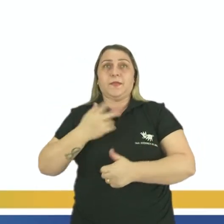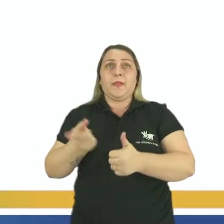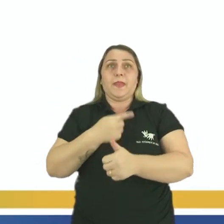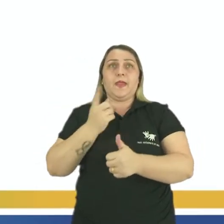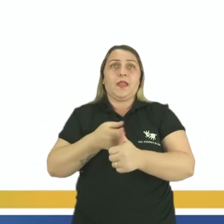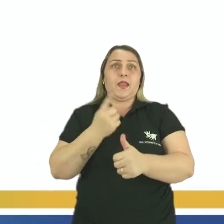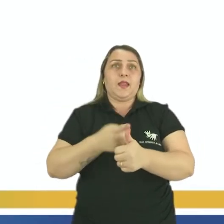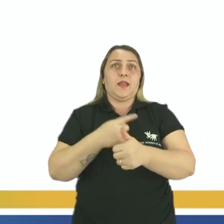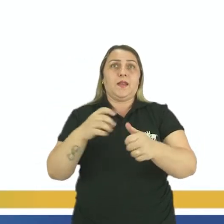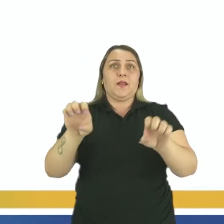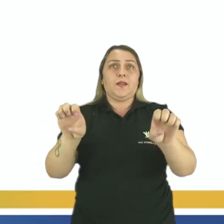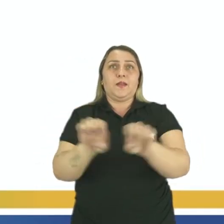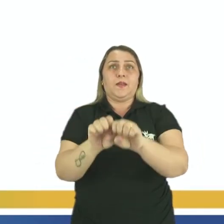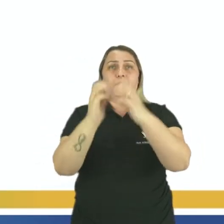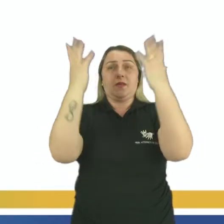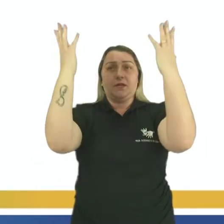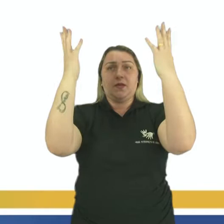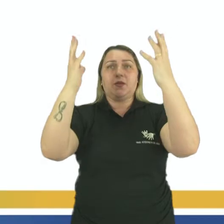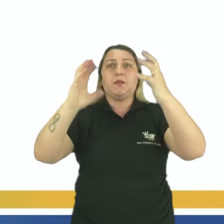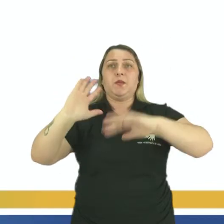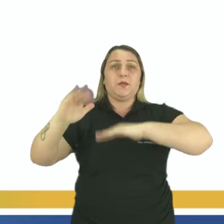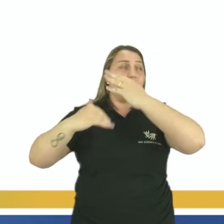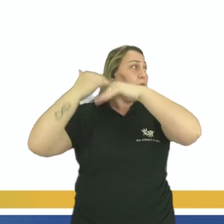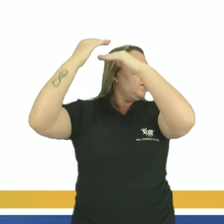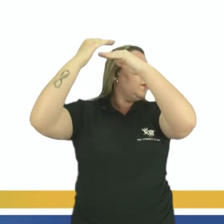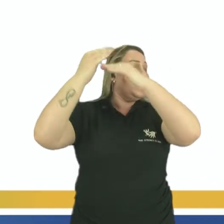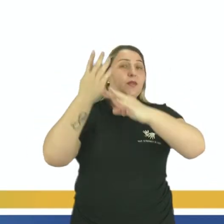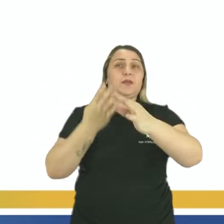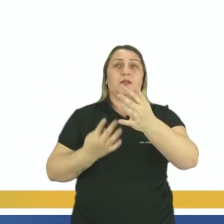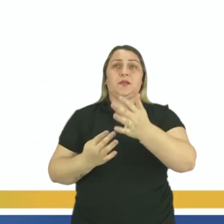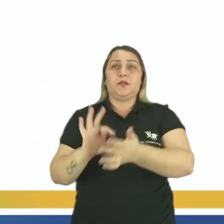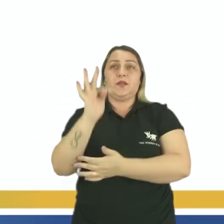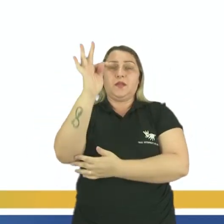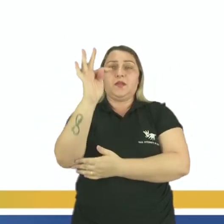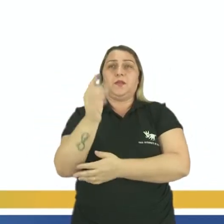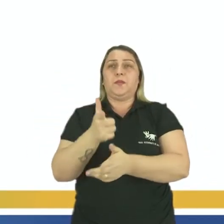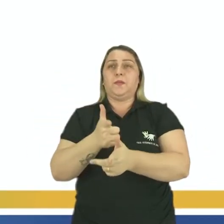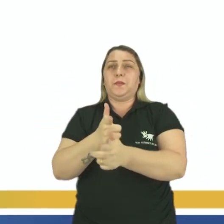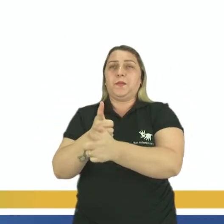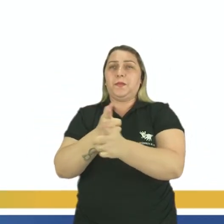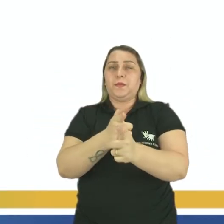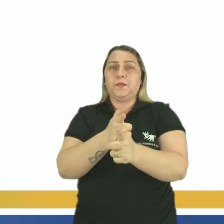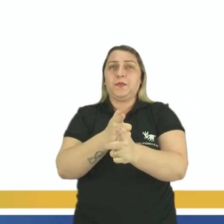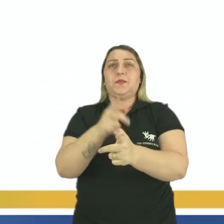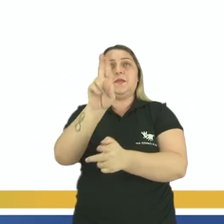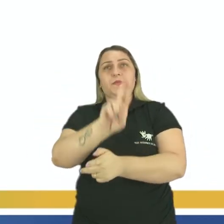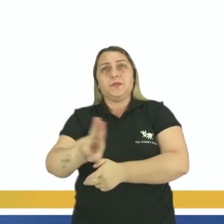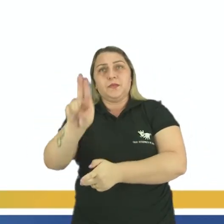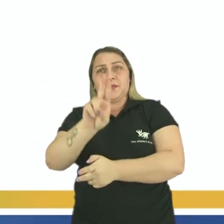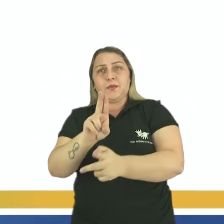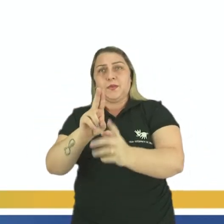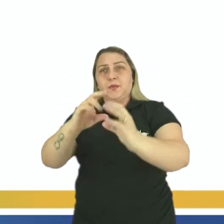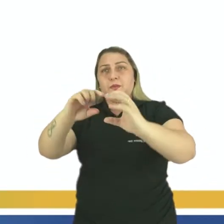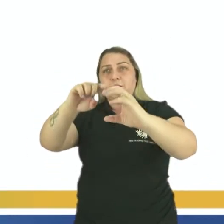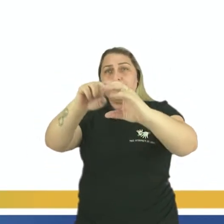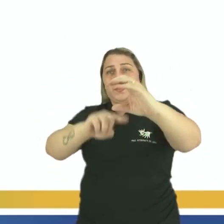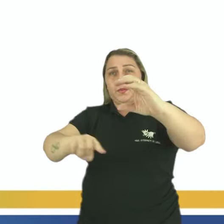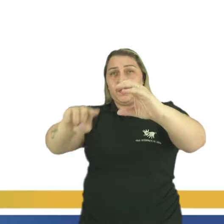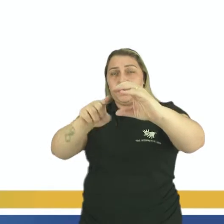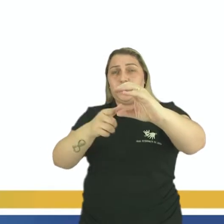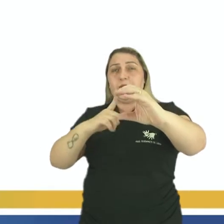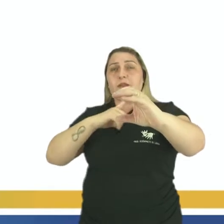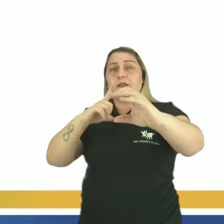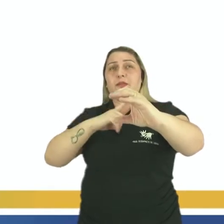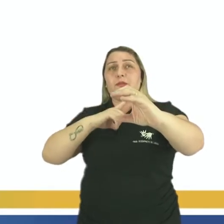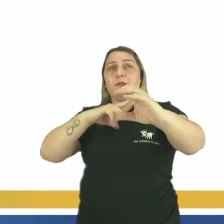os eventos têm acompanhado as evoluções tecnológicas das armas de fogo. E os alvos passaram a ter um